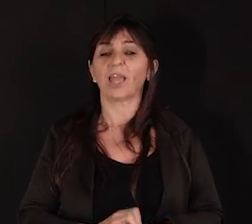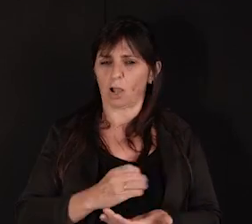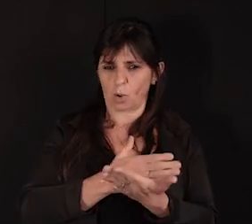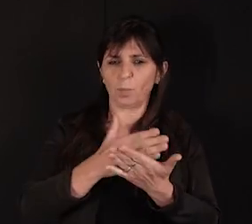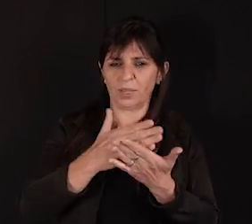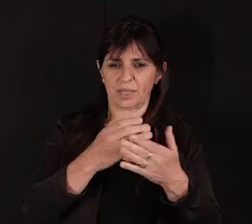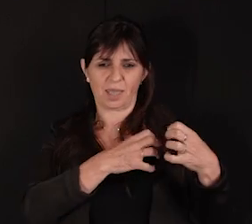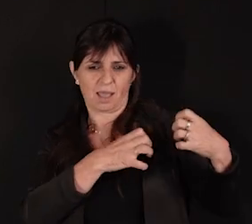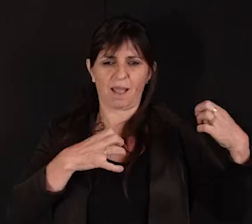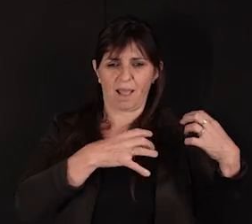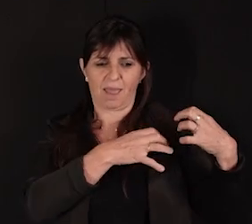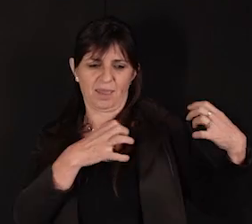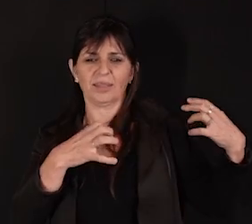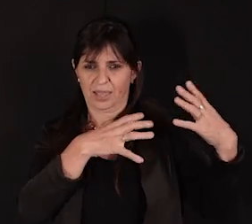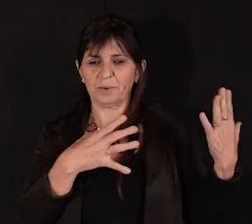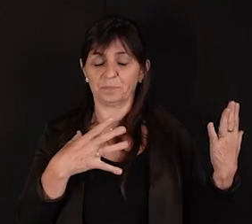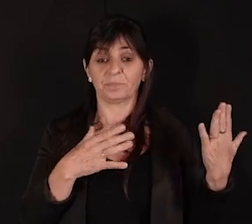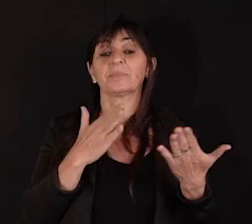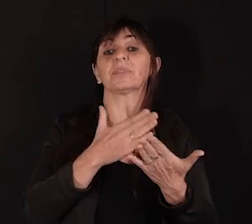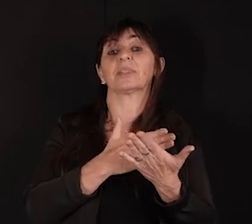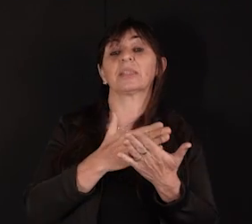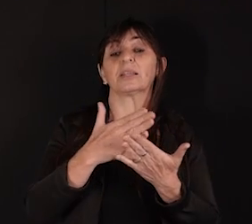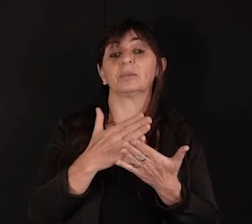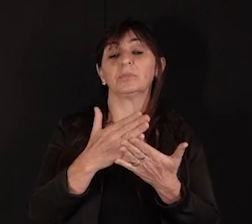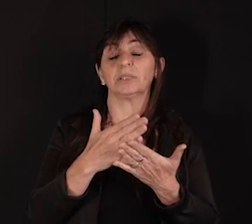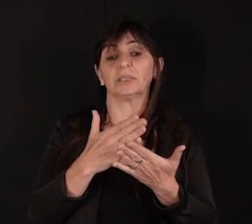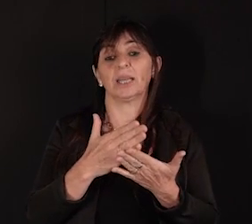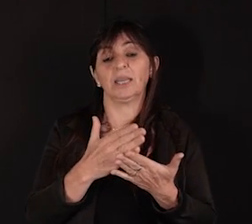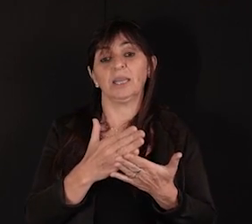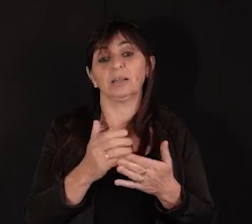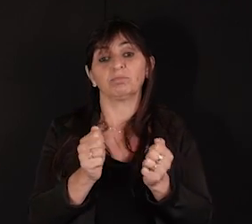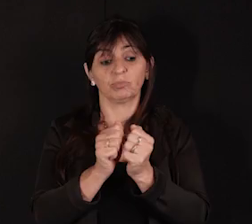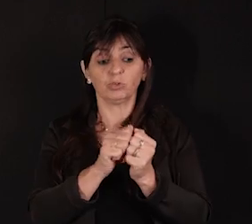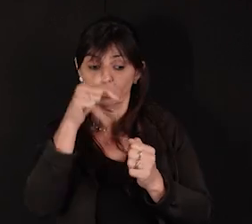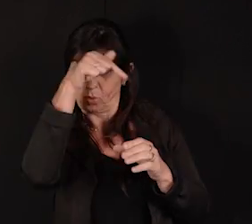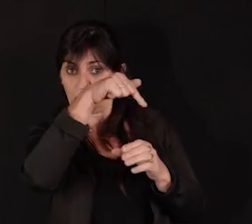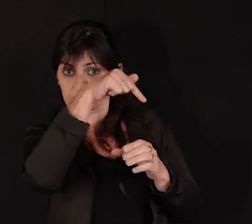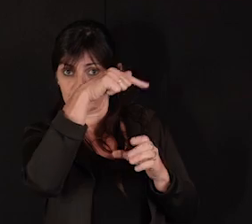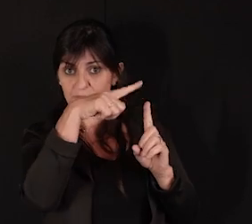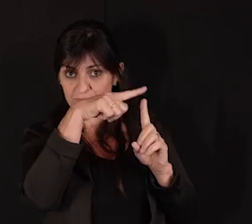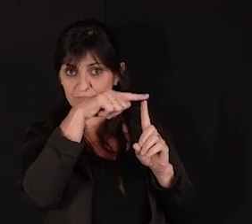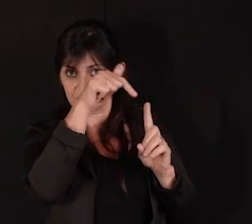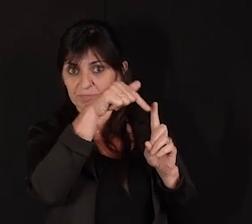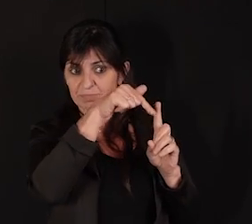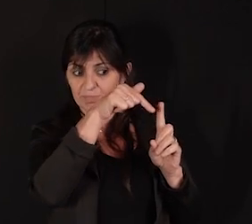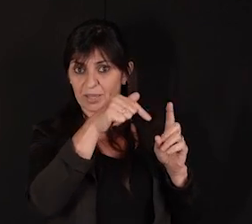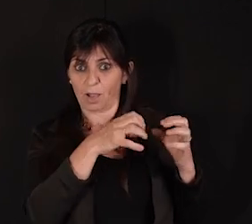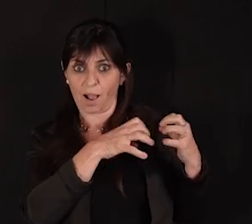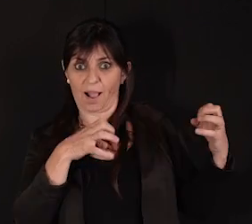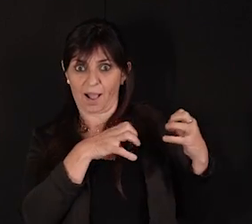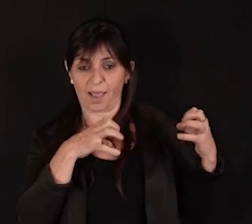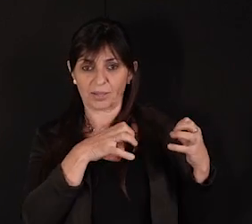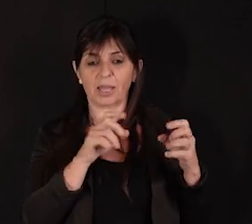Comecei a tocar gaita, eu comecei a tocar com esse acordeão aqui. E a música que eu